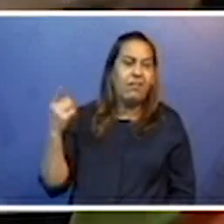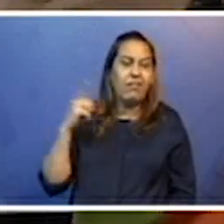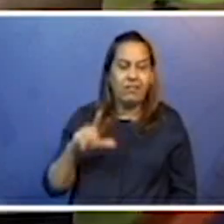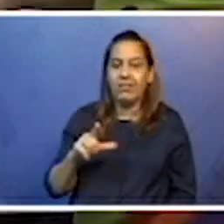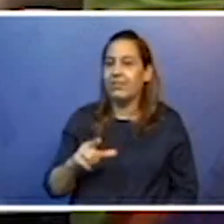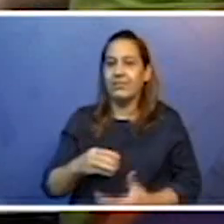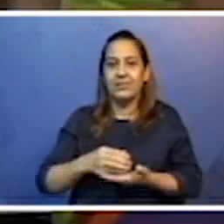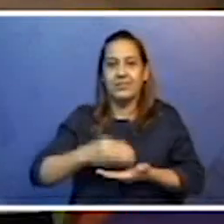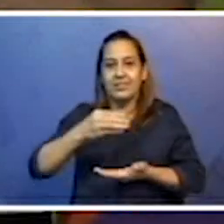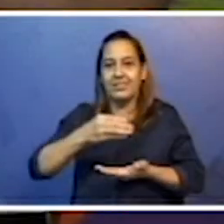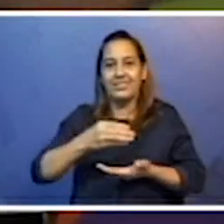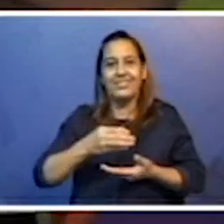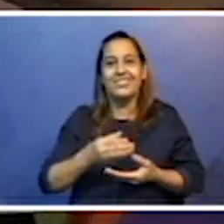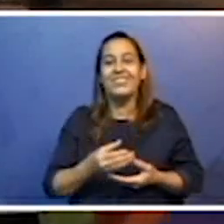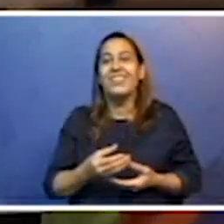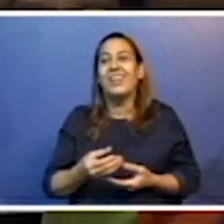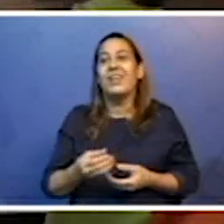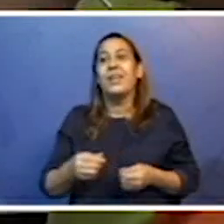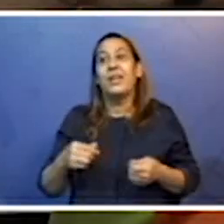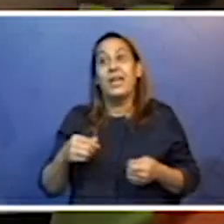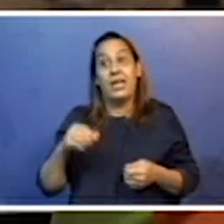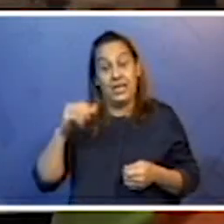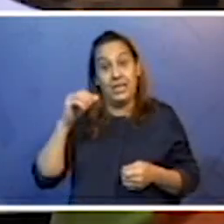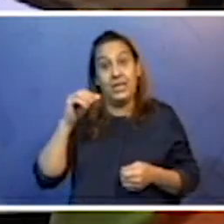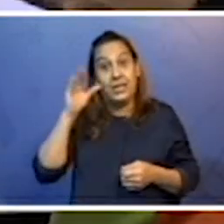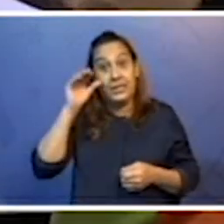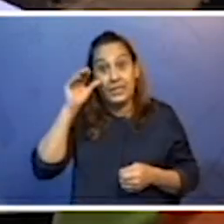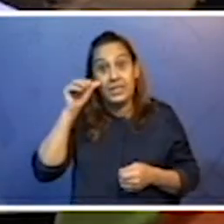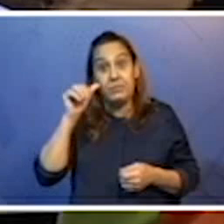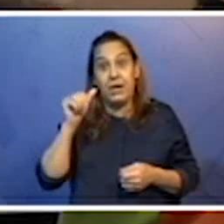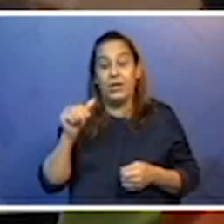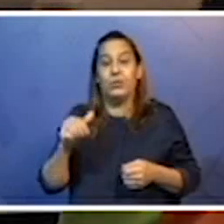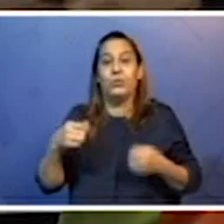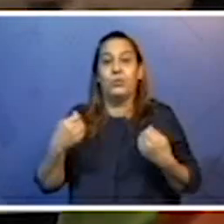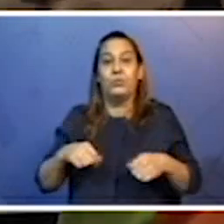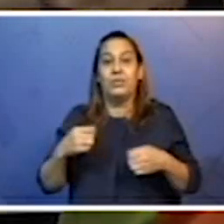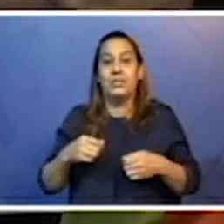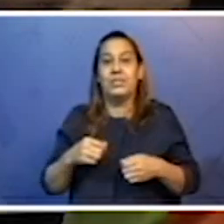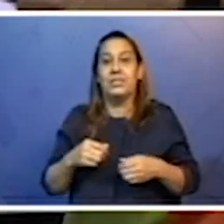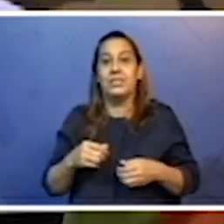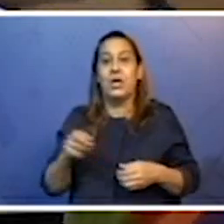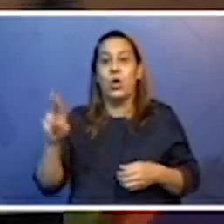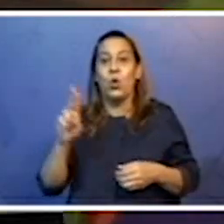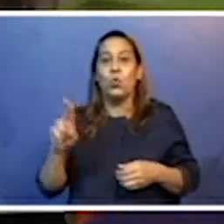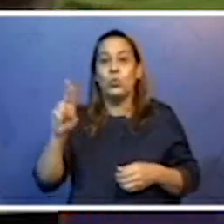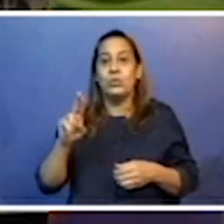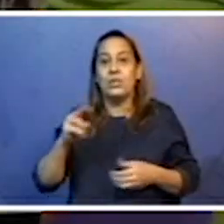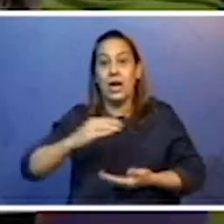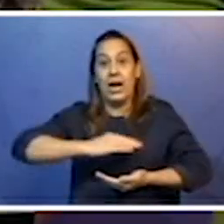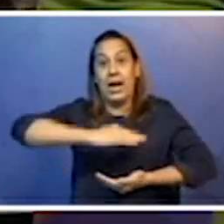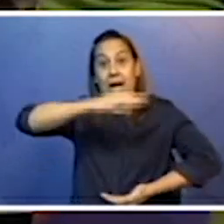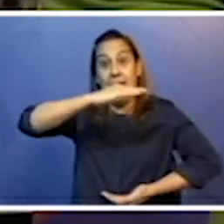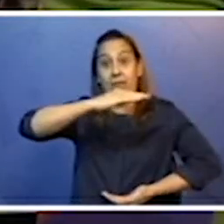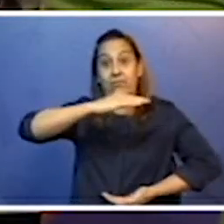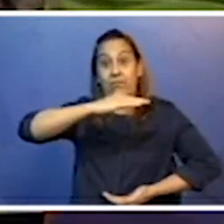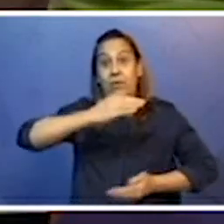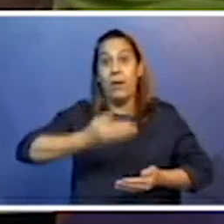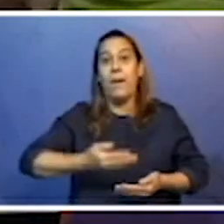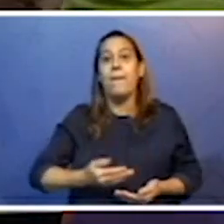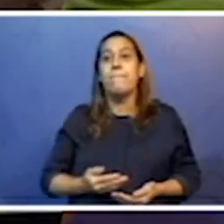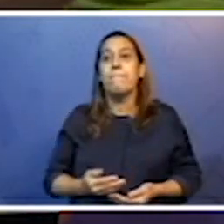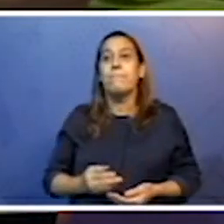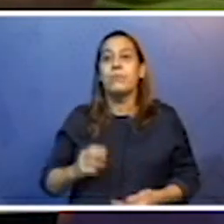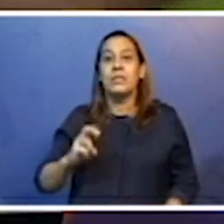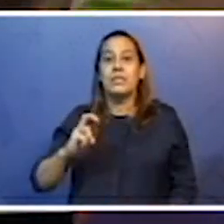Tentando esvaziar. Se ele for esperto, qual é o melhor recipiente, o maior, não é? Qual é o maior? O